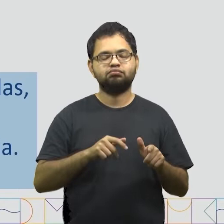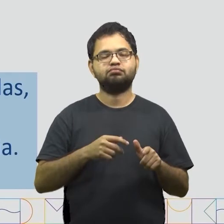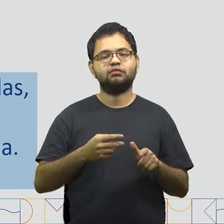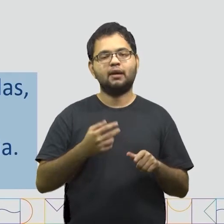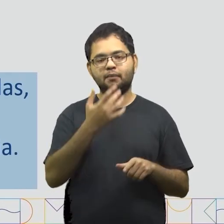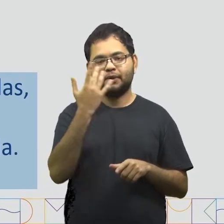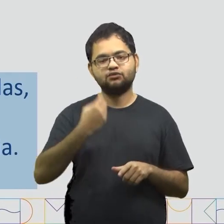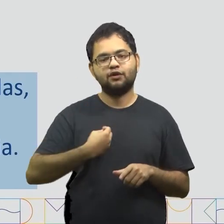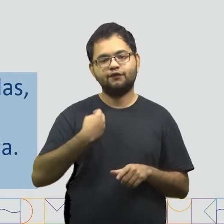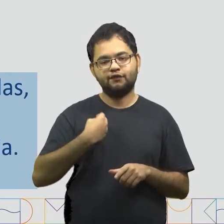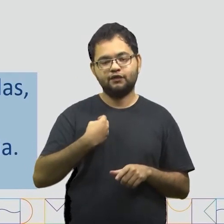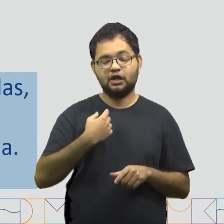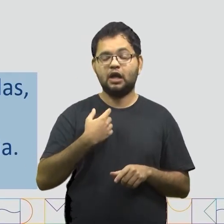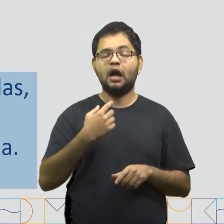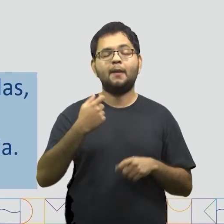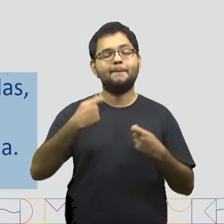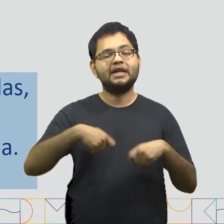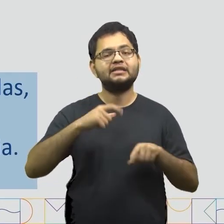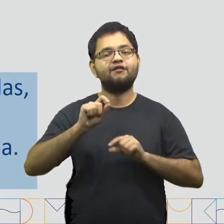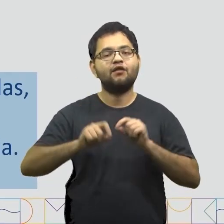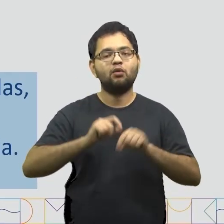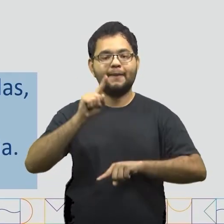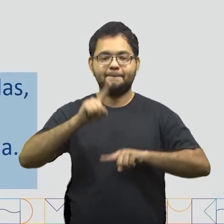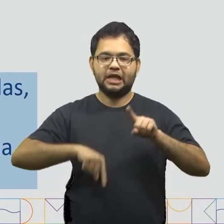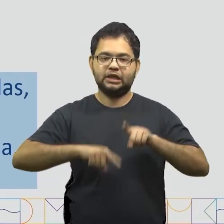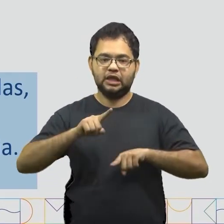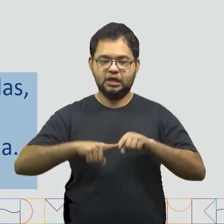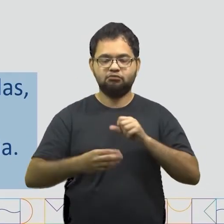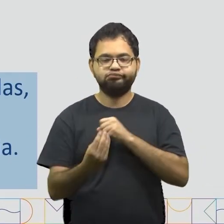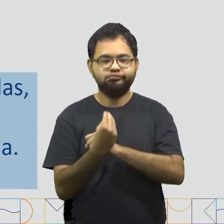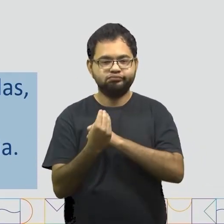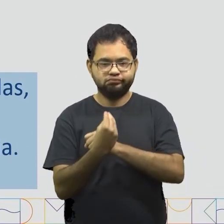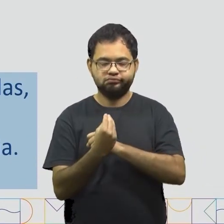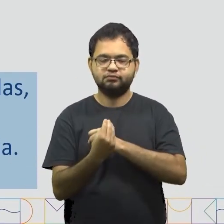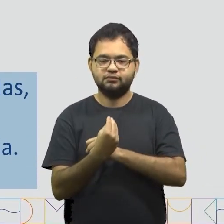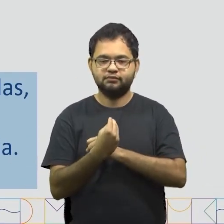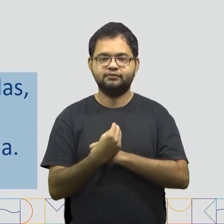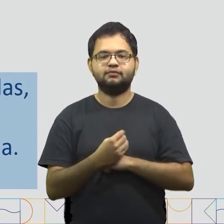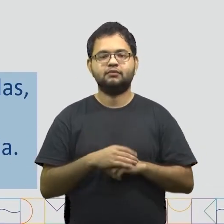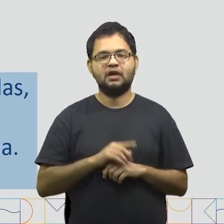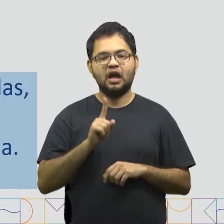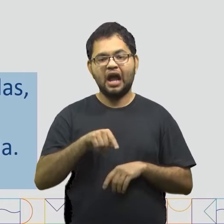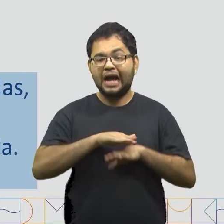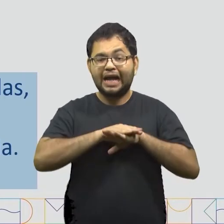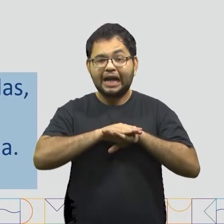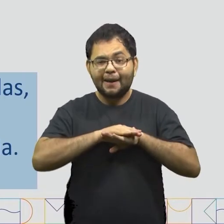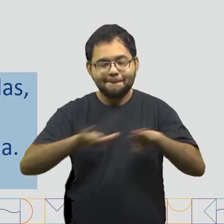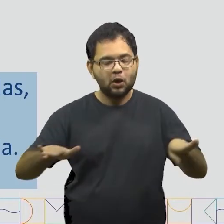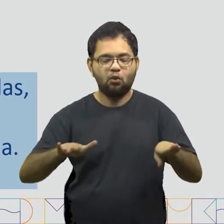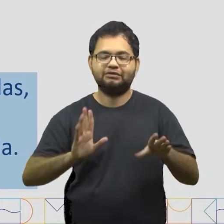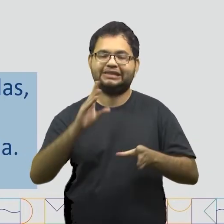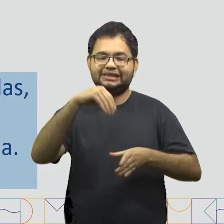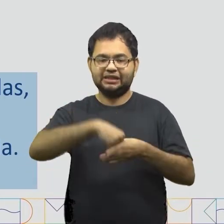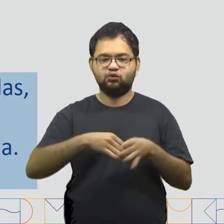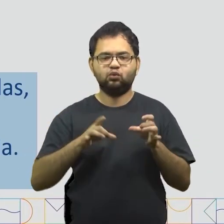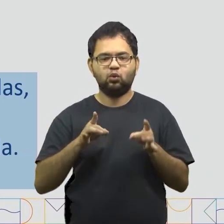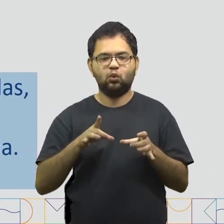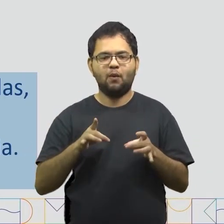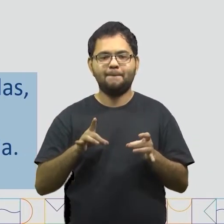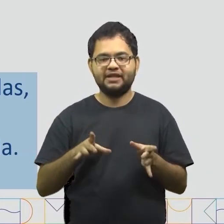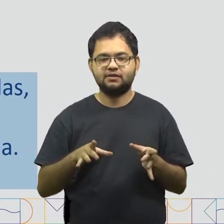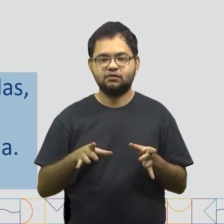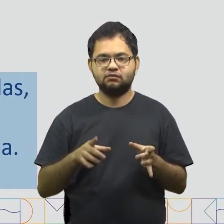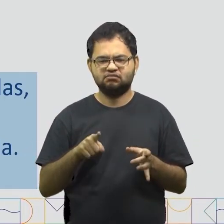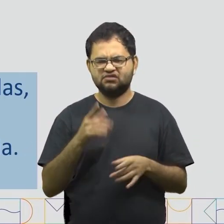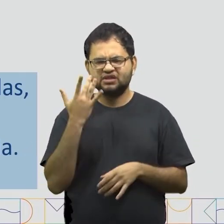os habitantes precisaram de mercadorias para se sustentar o que deu fim ao comércio interno da colônia